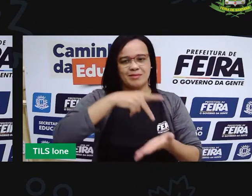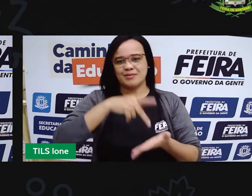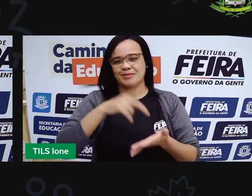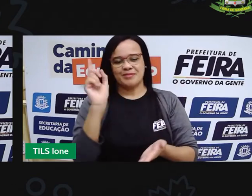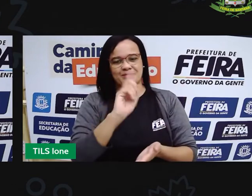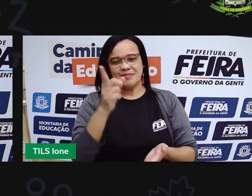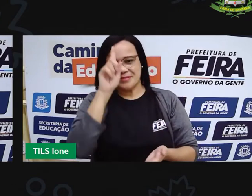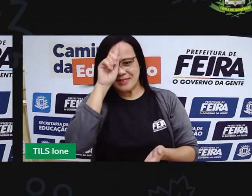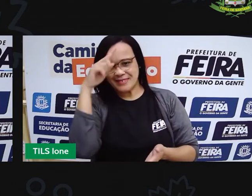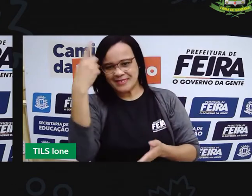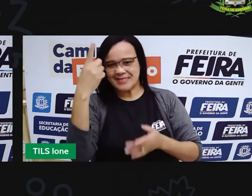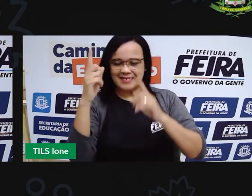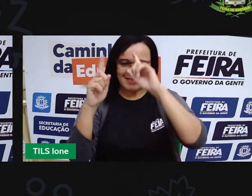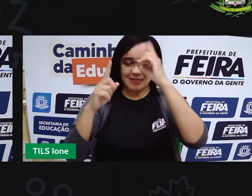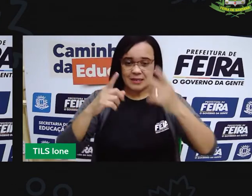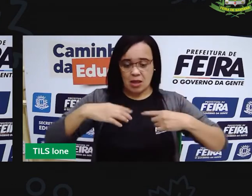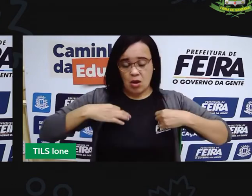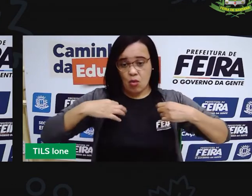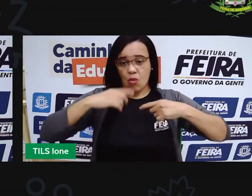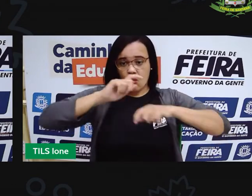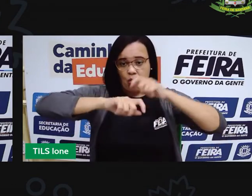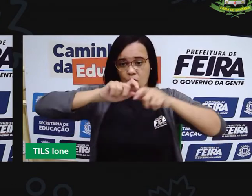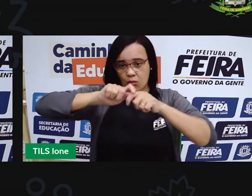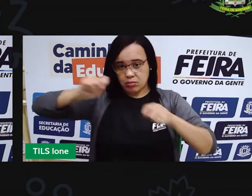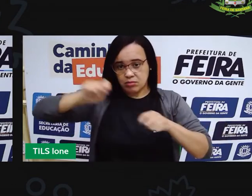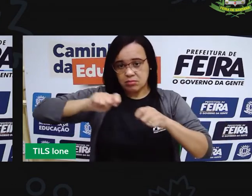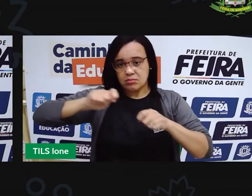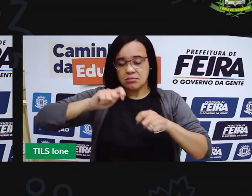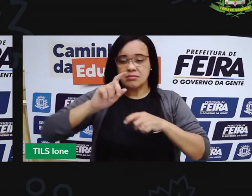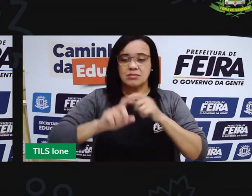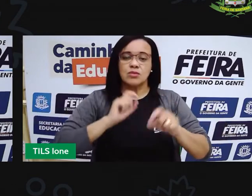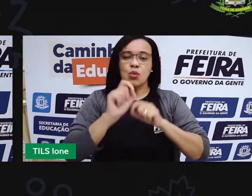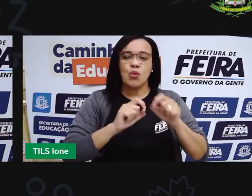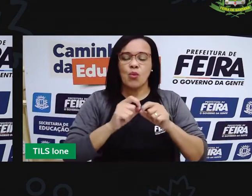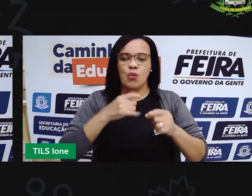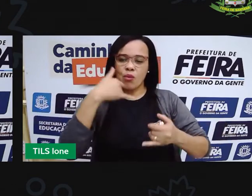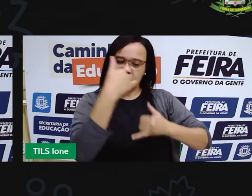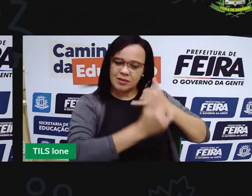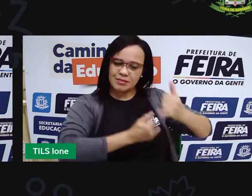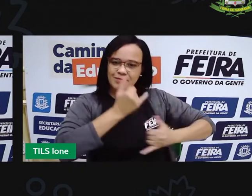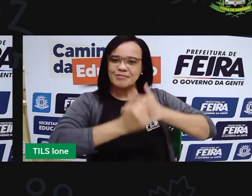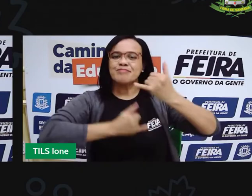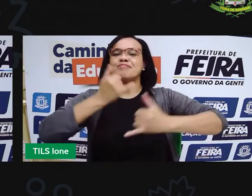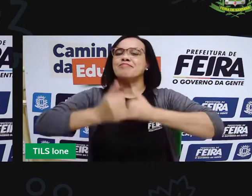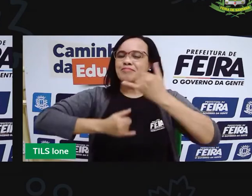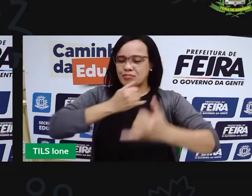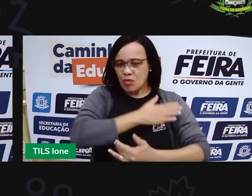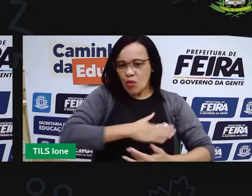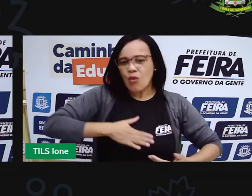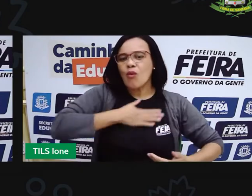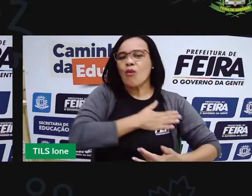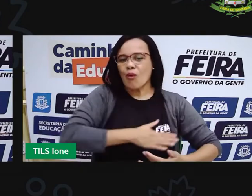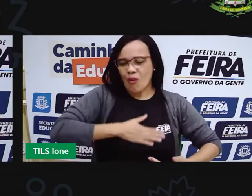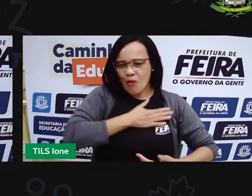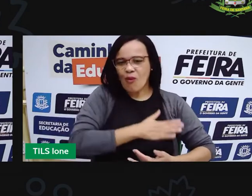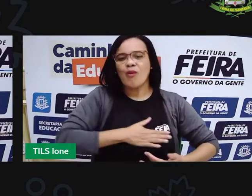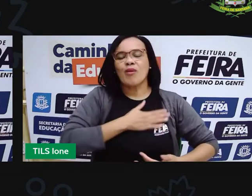normas roupas. Então, ele é um personagem travesso. Gosta muito de fazer